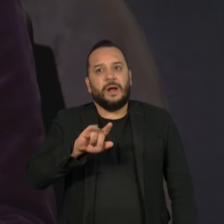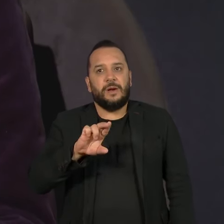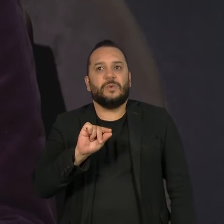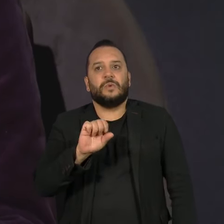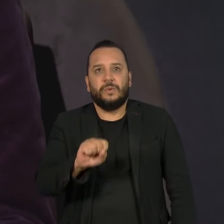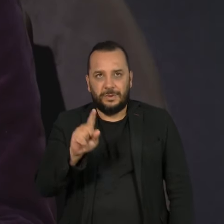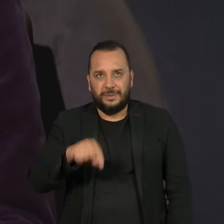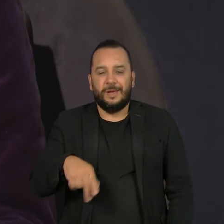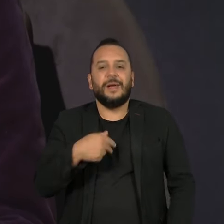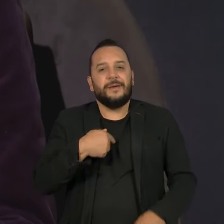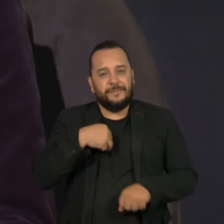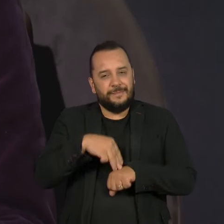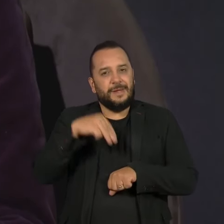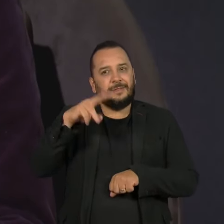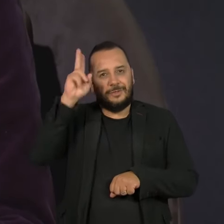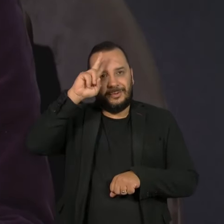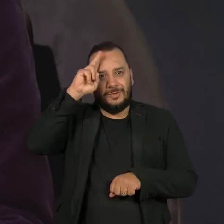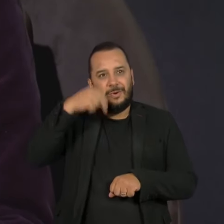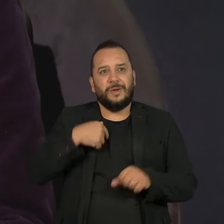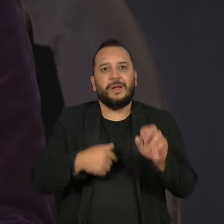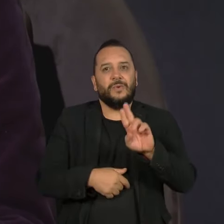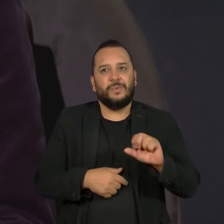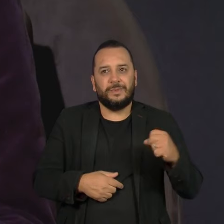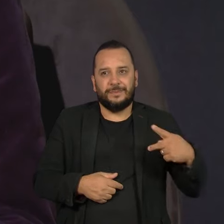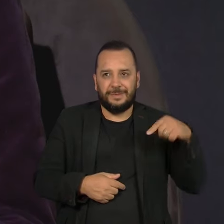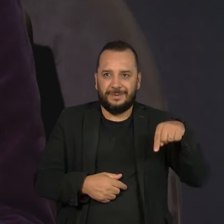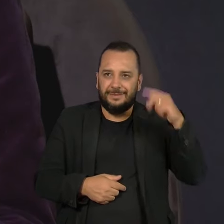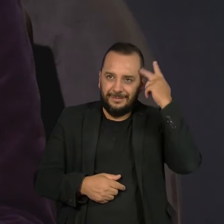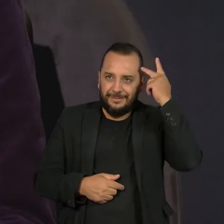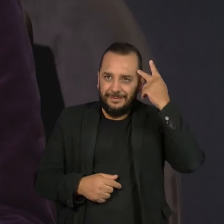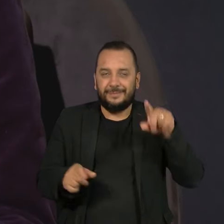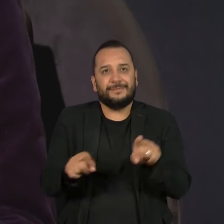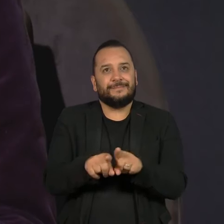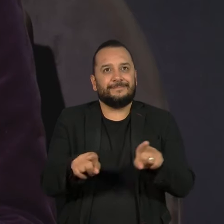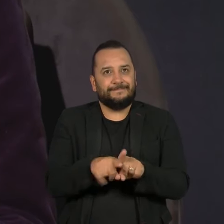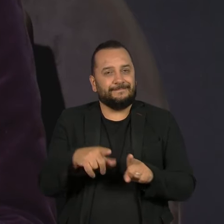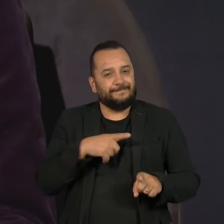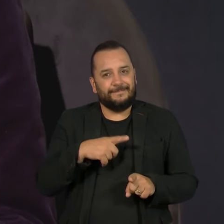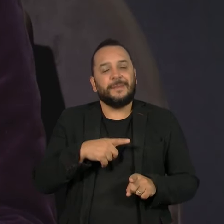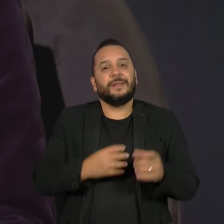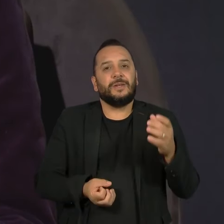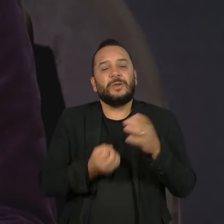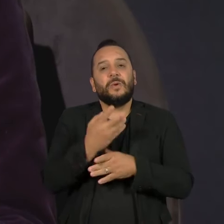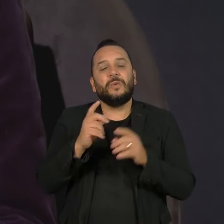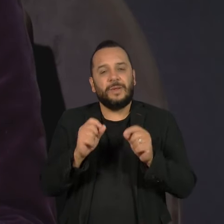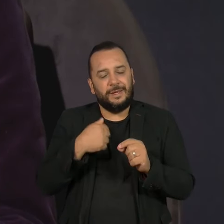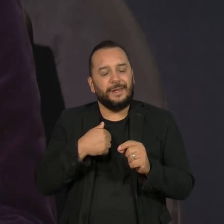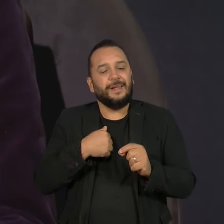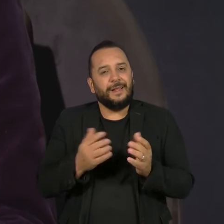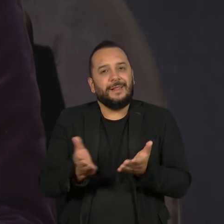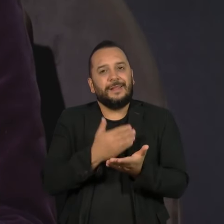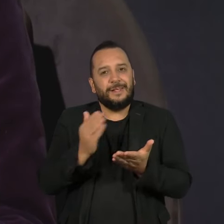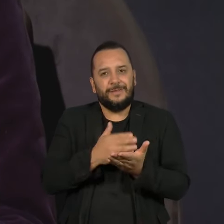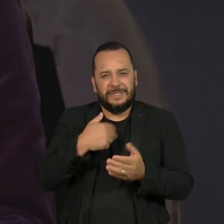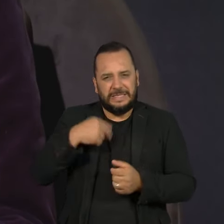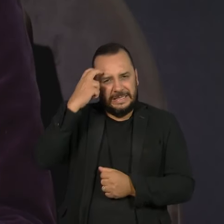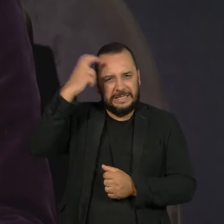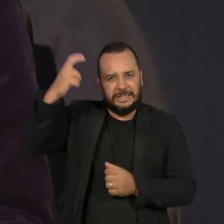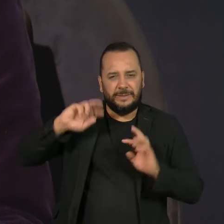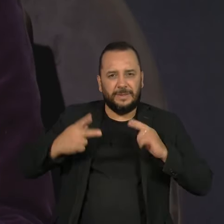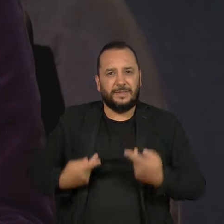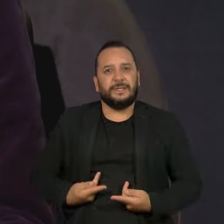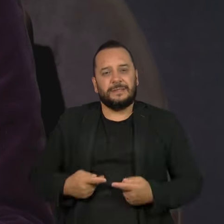mestre em História pela Universidade de São Paulo e autor do livro Gênios da Humanidade, Ciência, Tecnologia